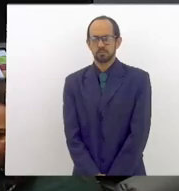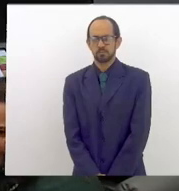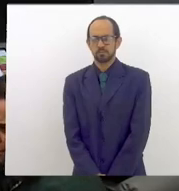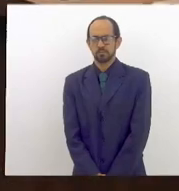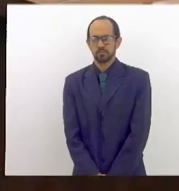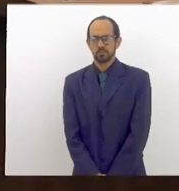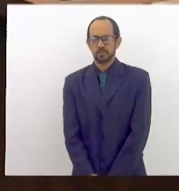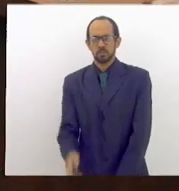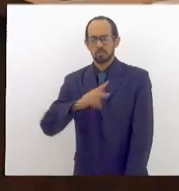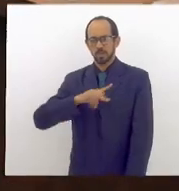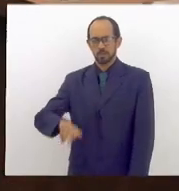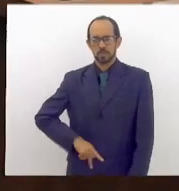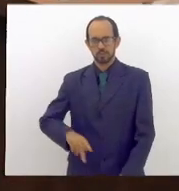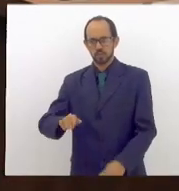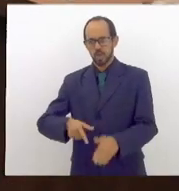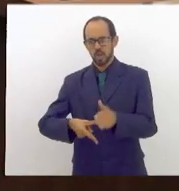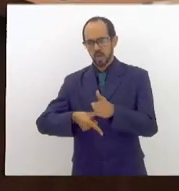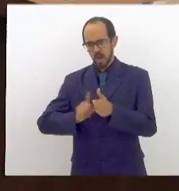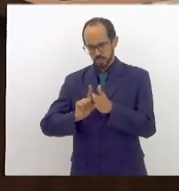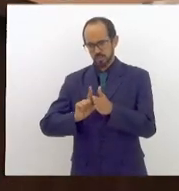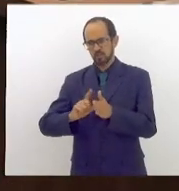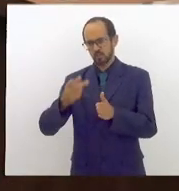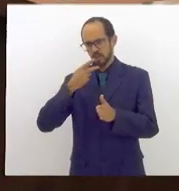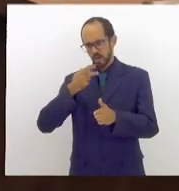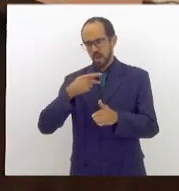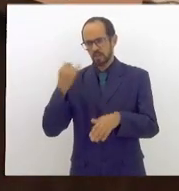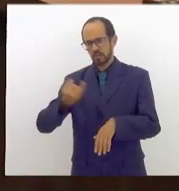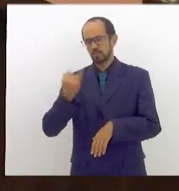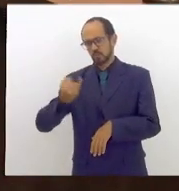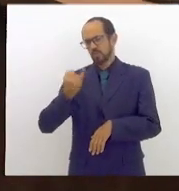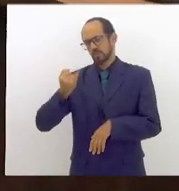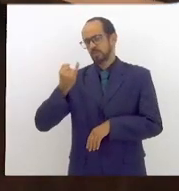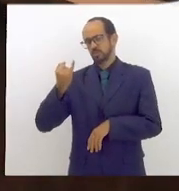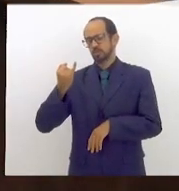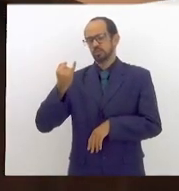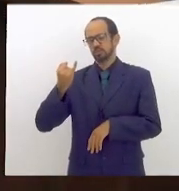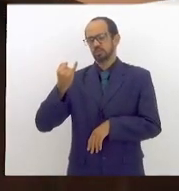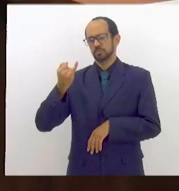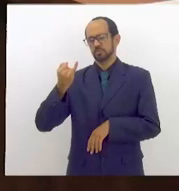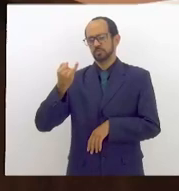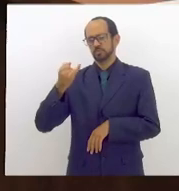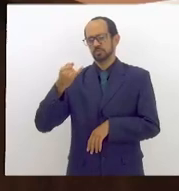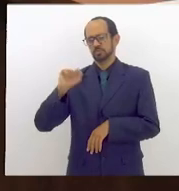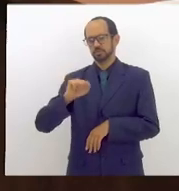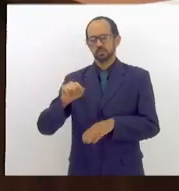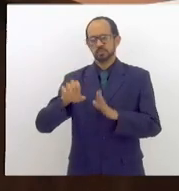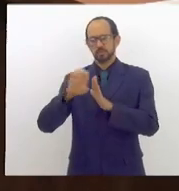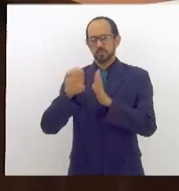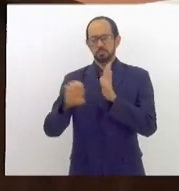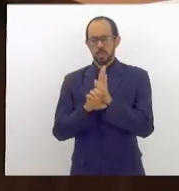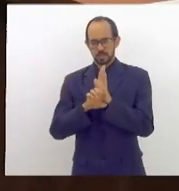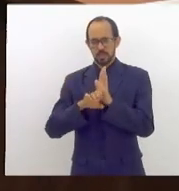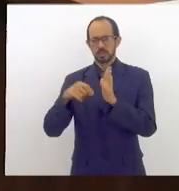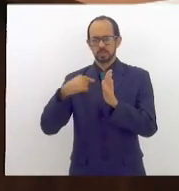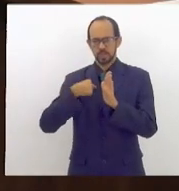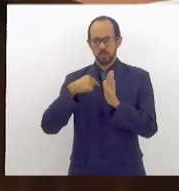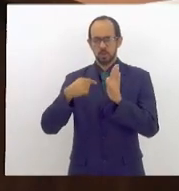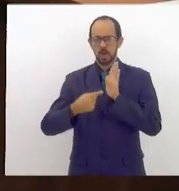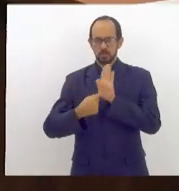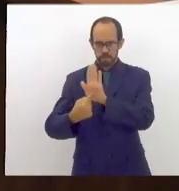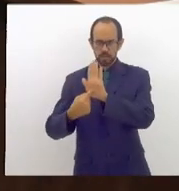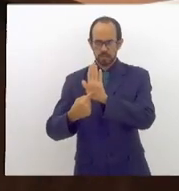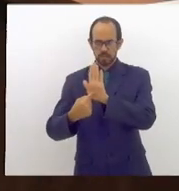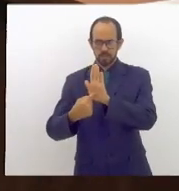Presidente antes Aqui destacar a importância da incorporação das emendas que apresentei de modo que